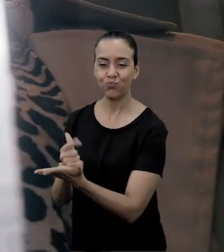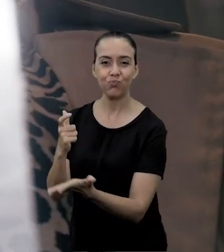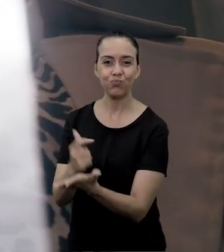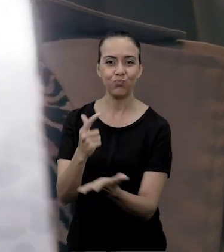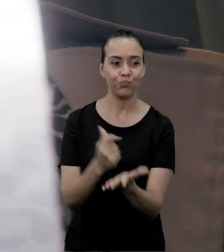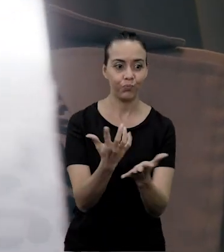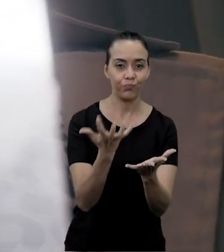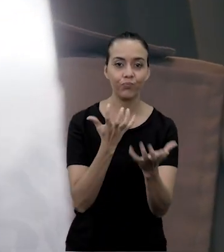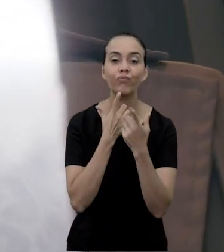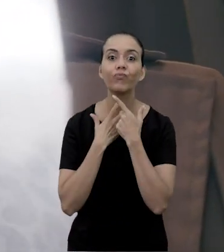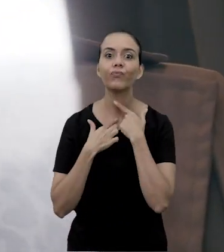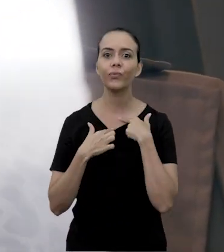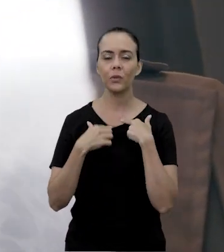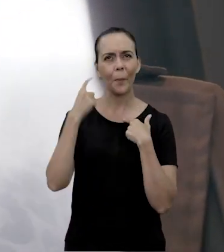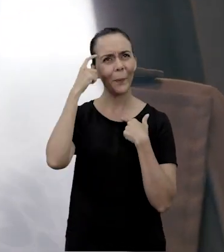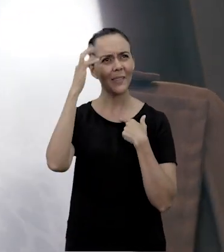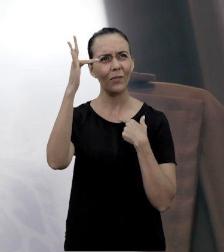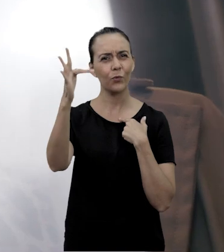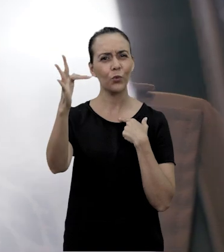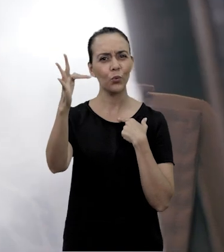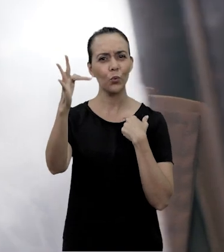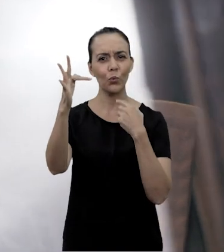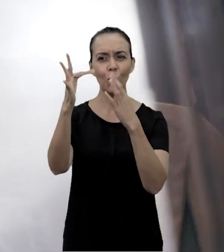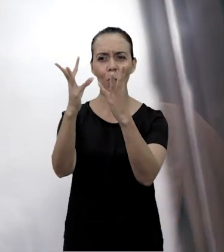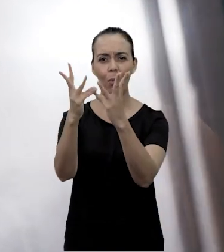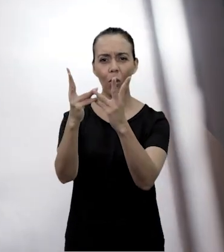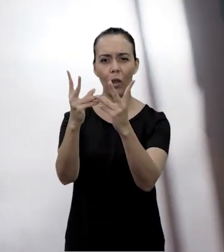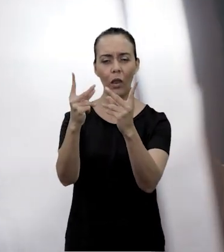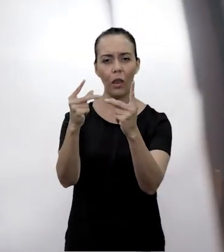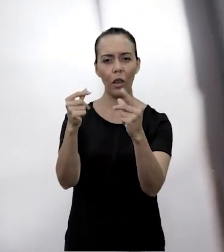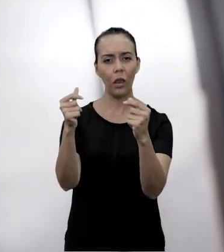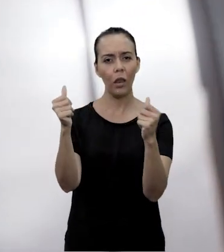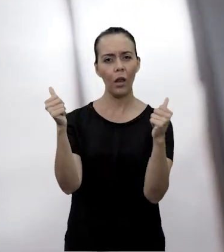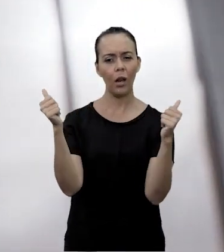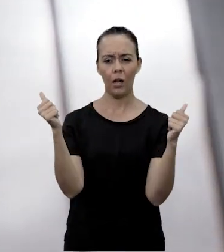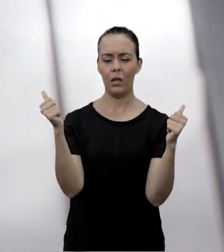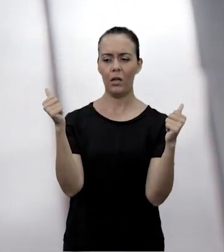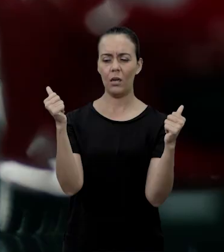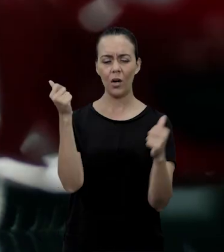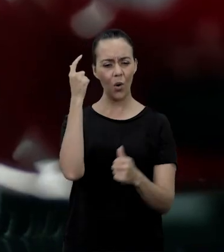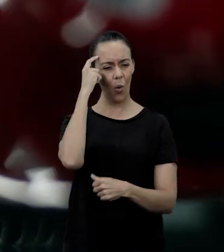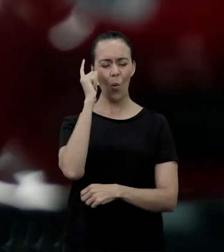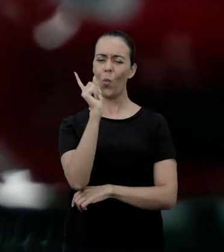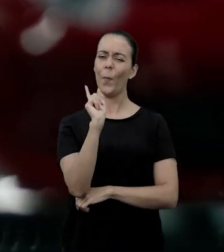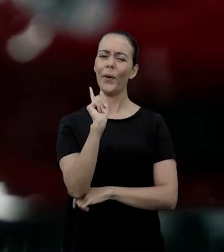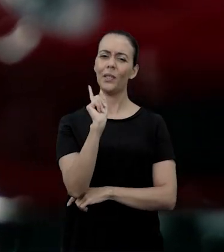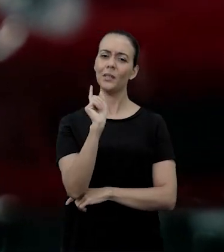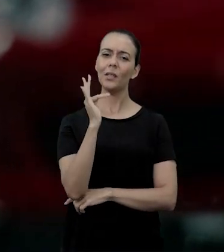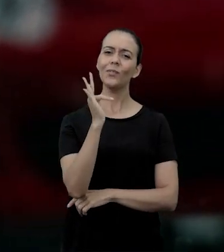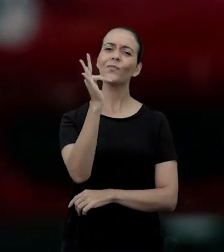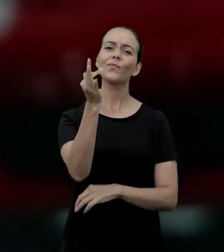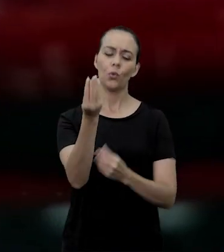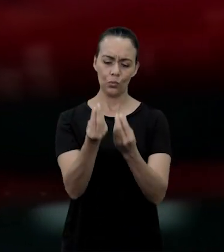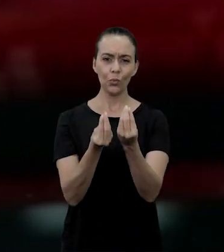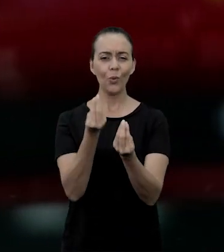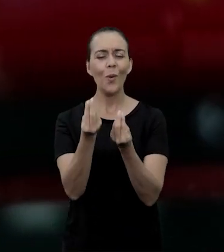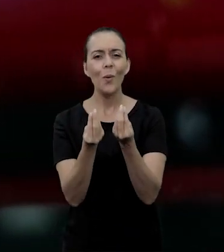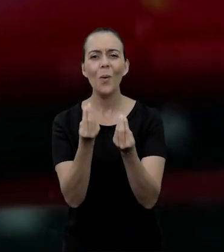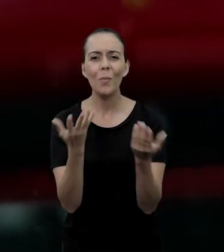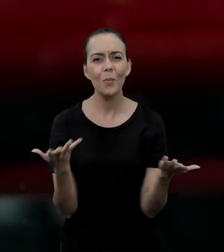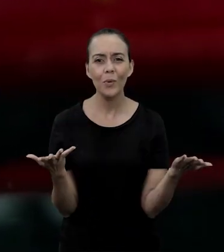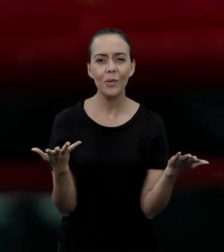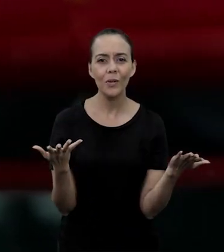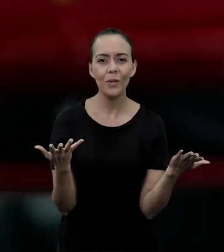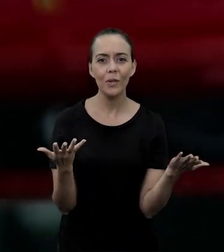essa expectativa de futuro está se dissipando, está se tornando cada vez mais nebulosa sobre o que é esse futuro, com uma